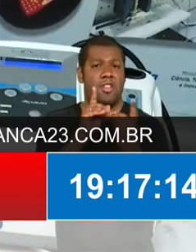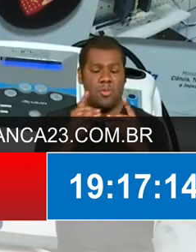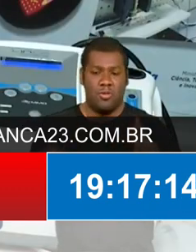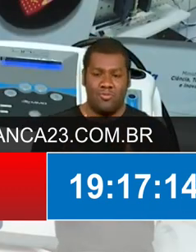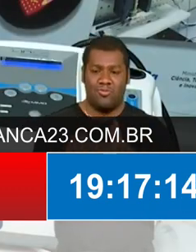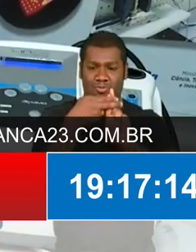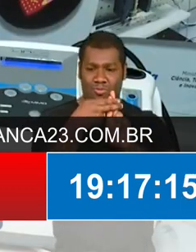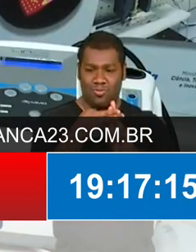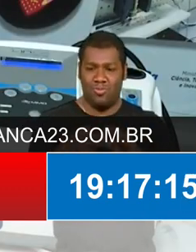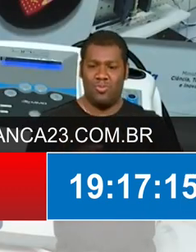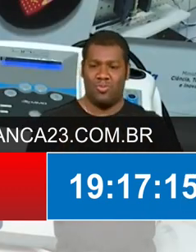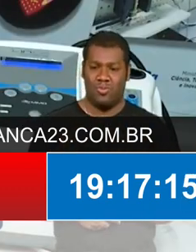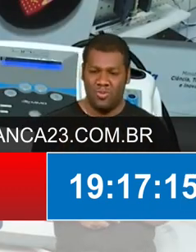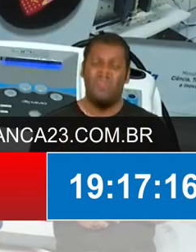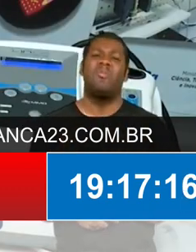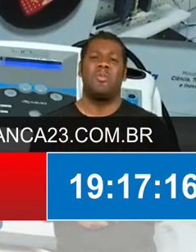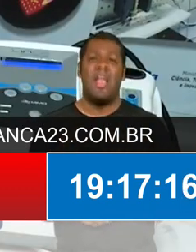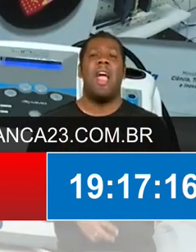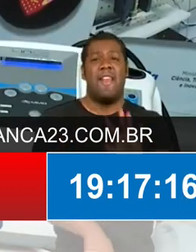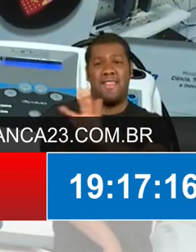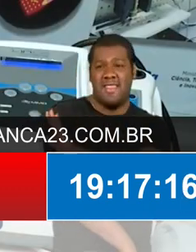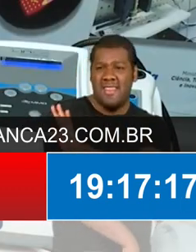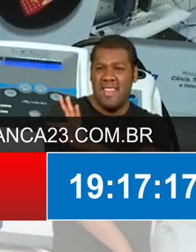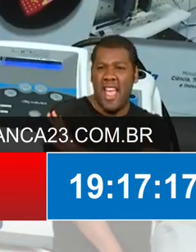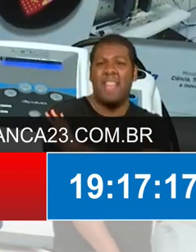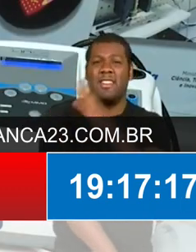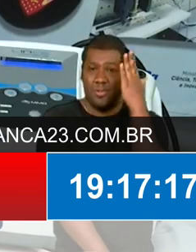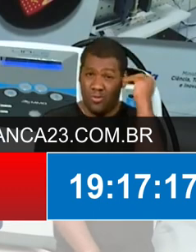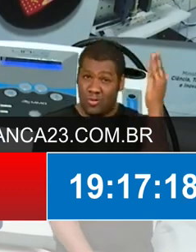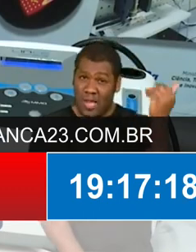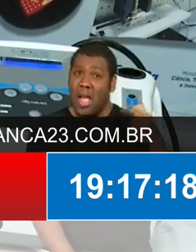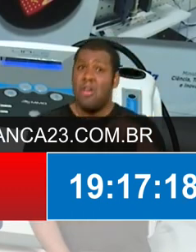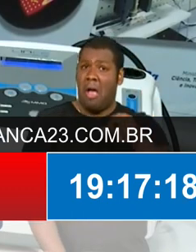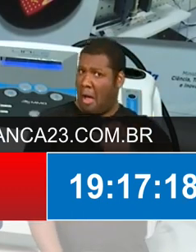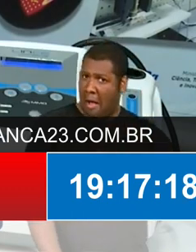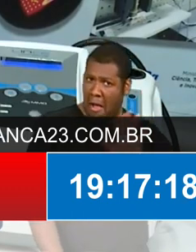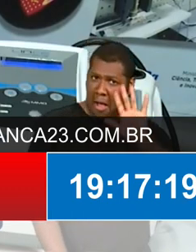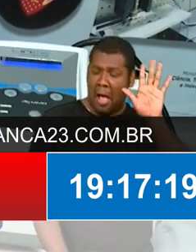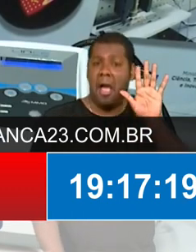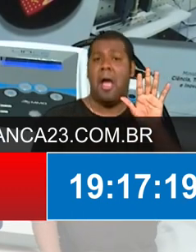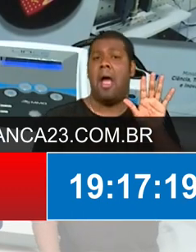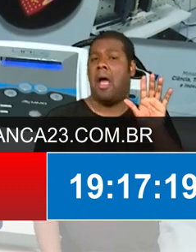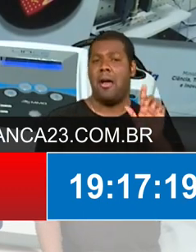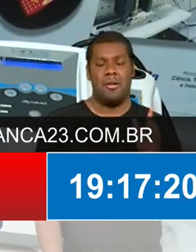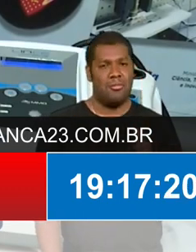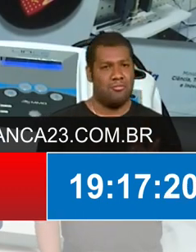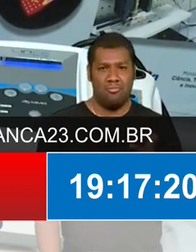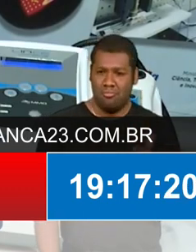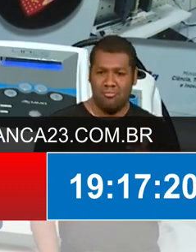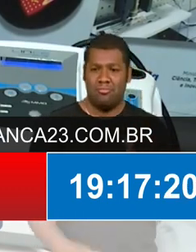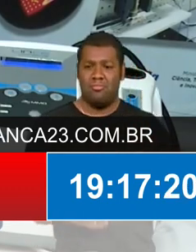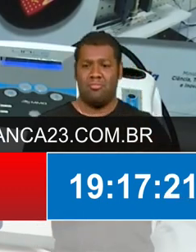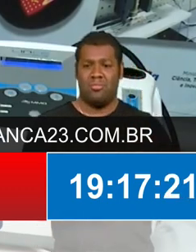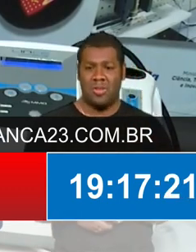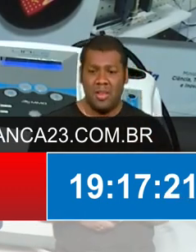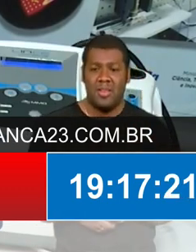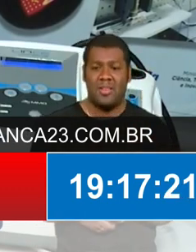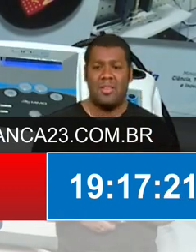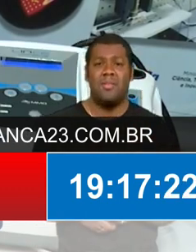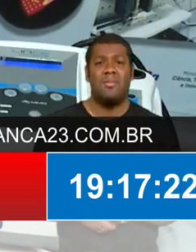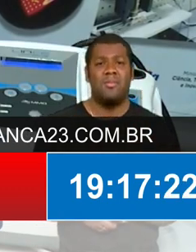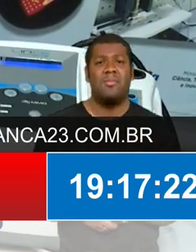sucesso muito grande, como ela é uma técnica relativamente barata e conveniente, fácil, não exige grande